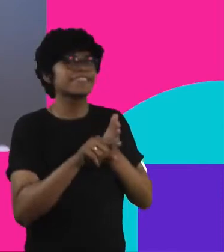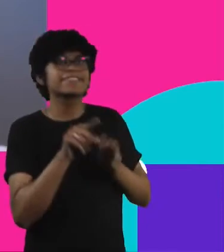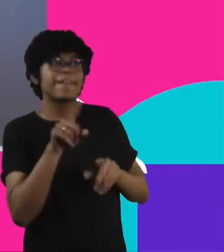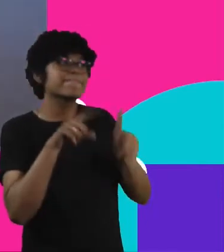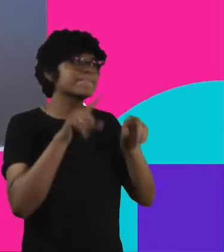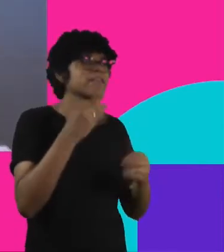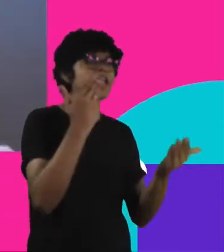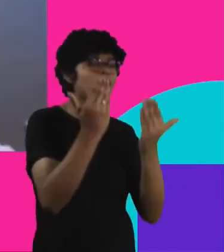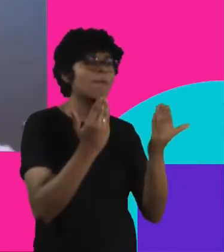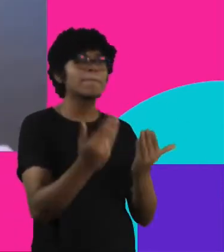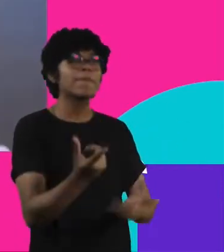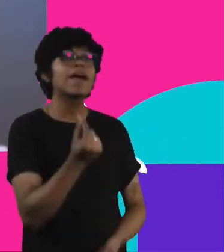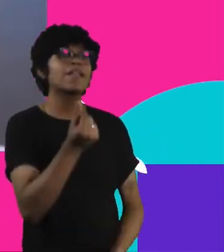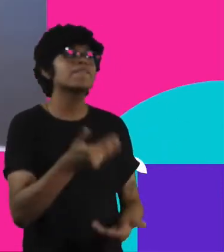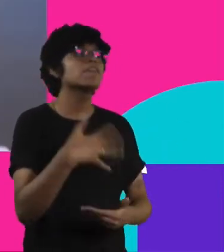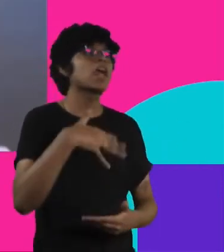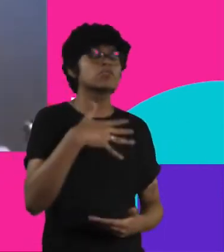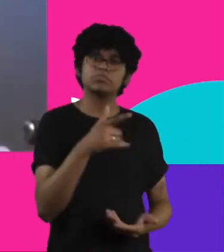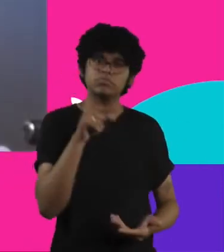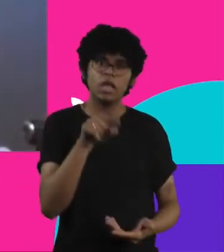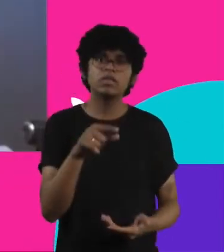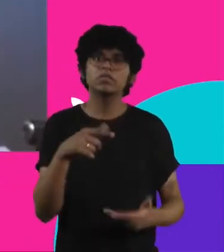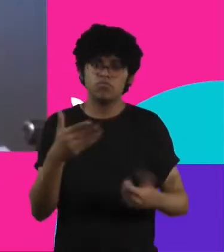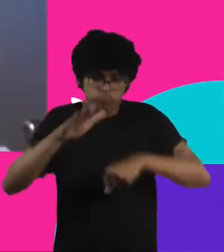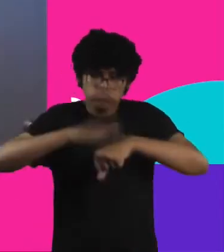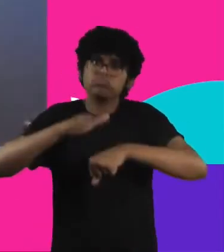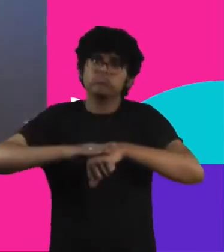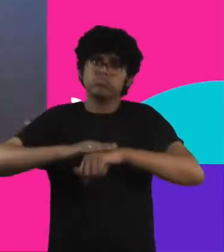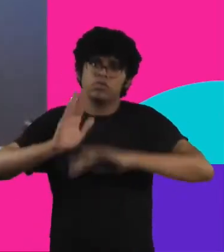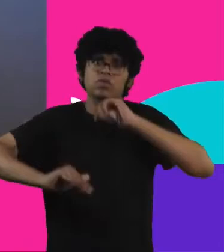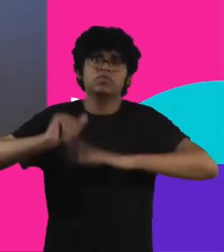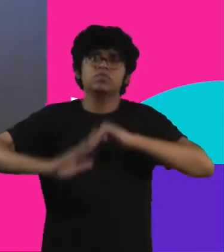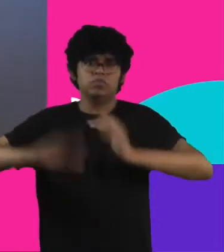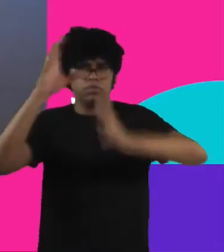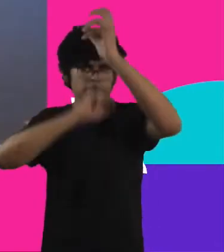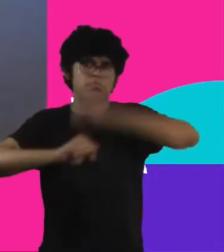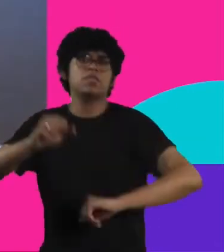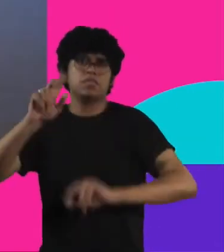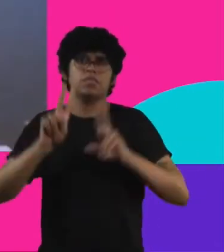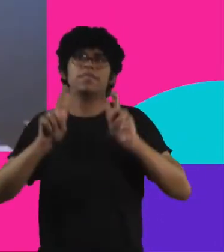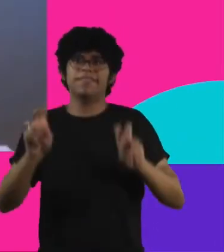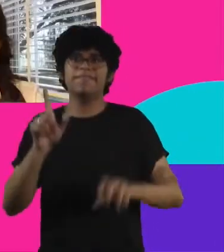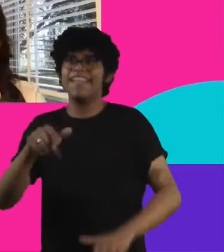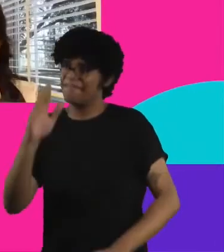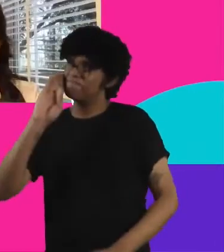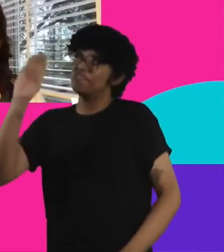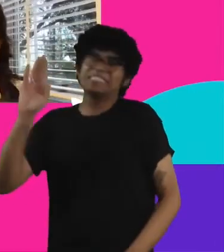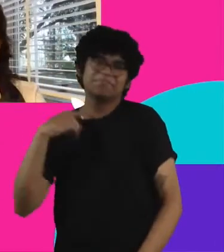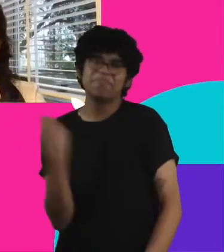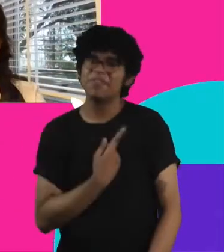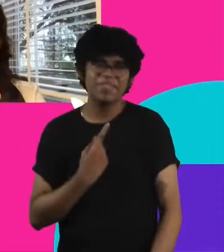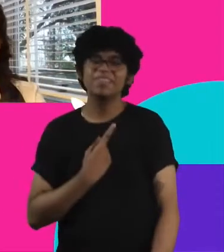Então, vamos transformar isso em mais ações consistentes e aprender cada vez mais sobre esse tema. Para nós, é fundamental que todo